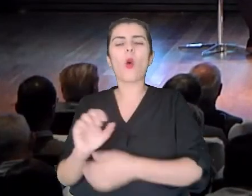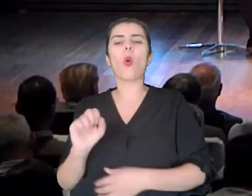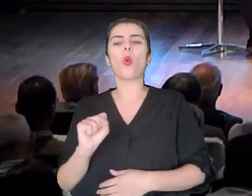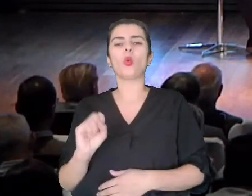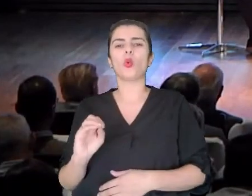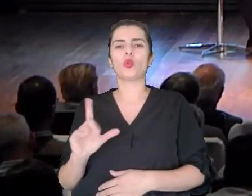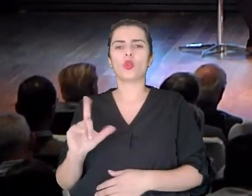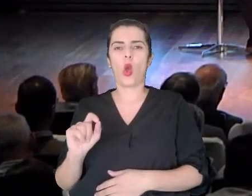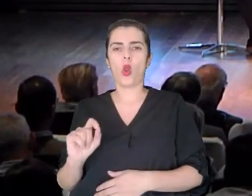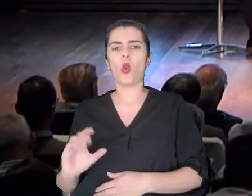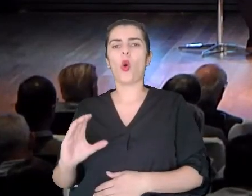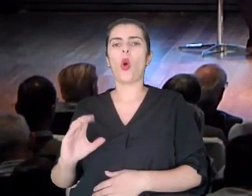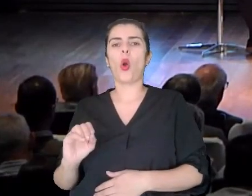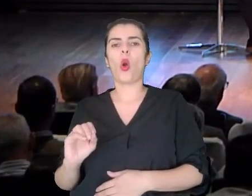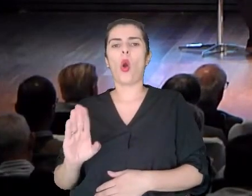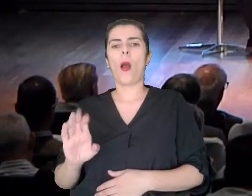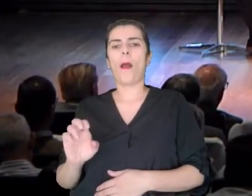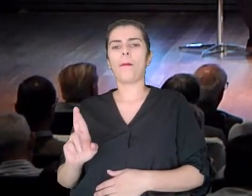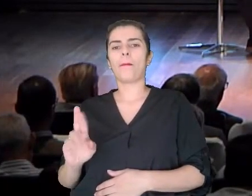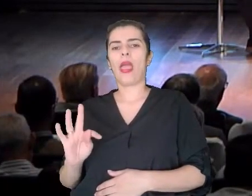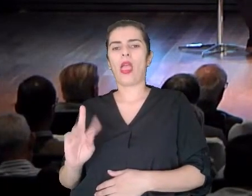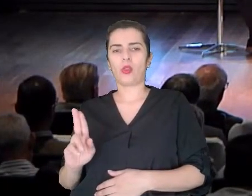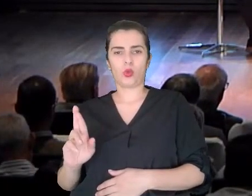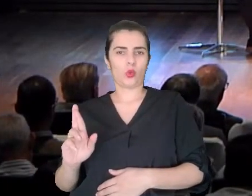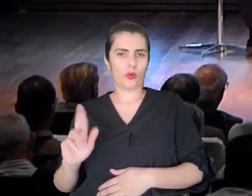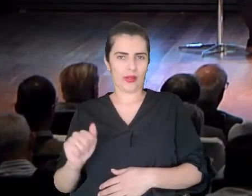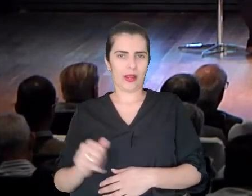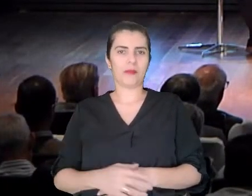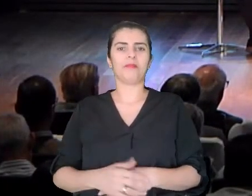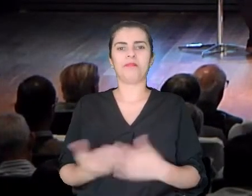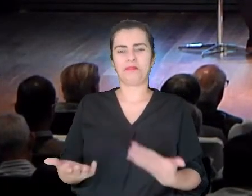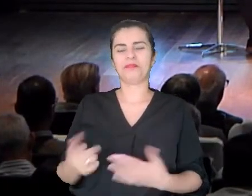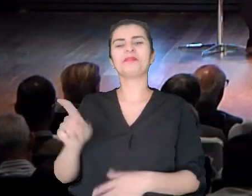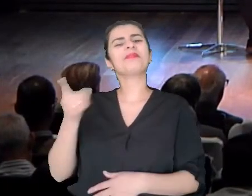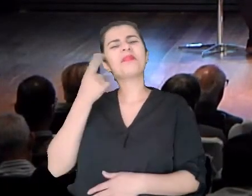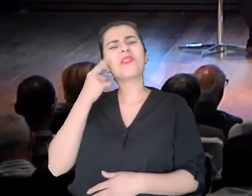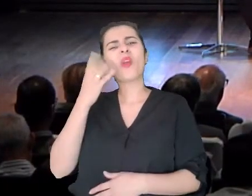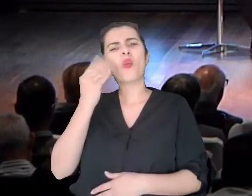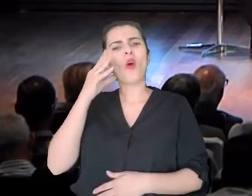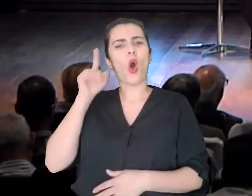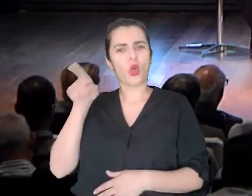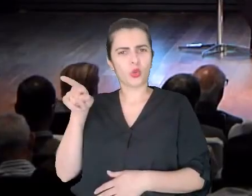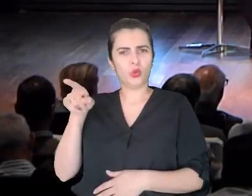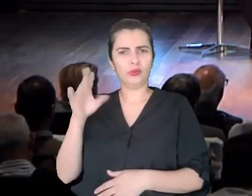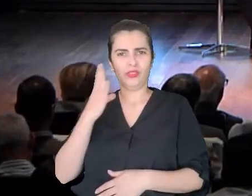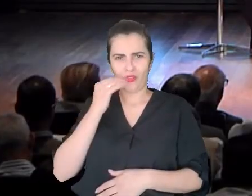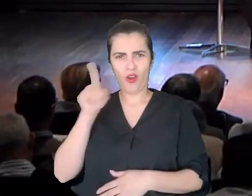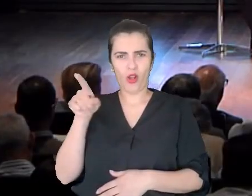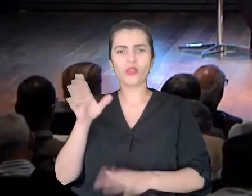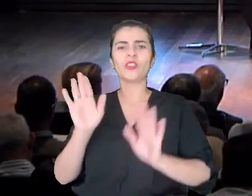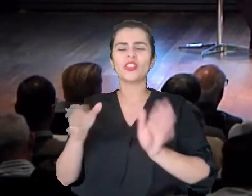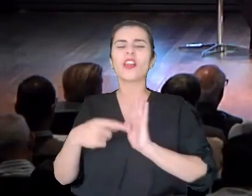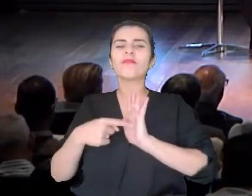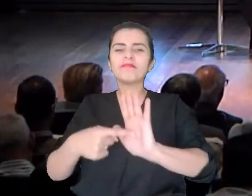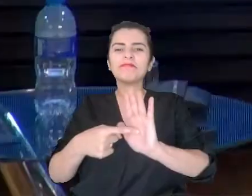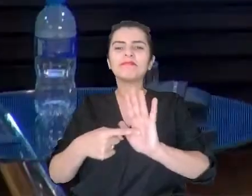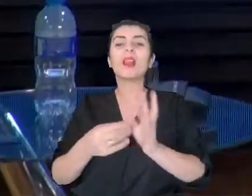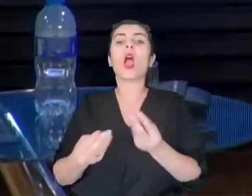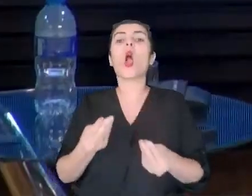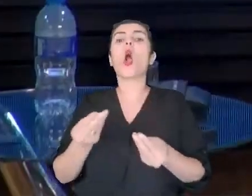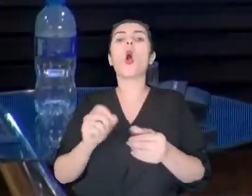Bom, acho que vocês viram a foto que eu mostrei ali, né? O que a gente tem praticado é já fazer